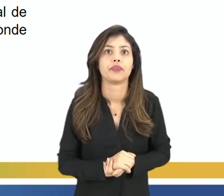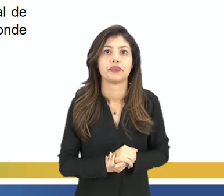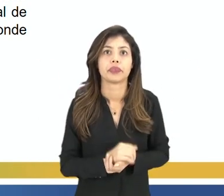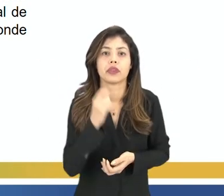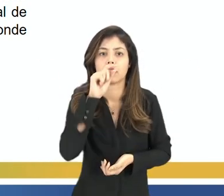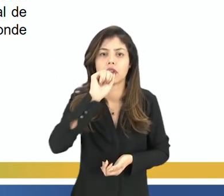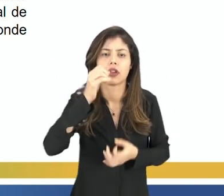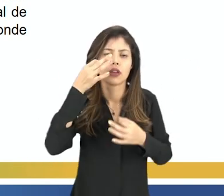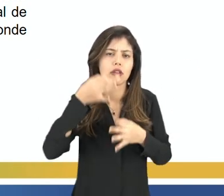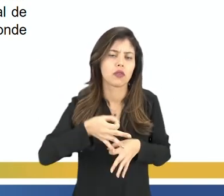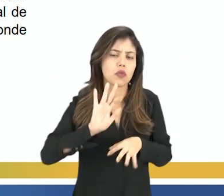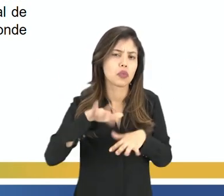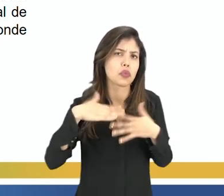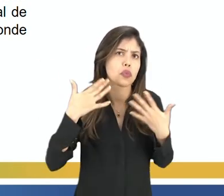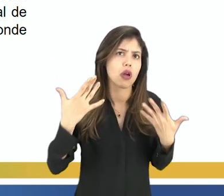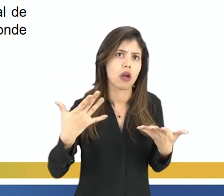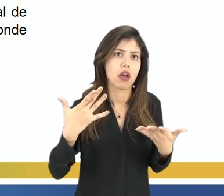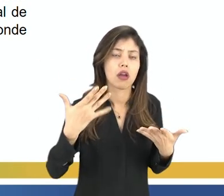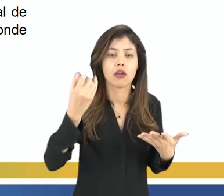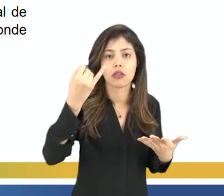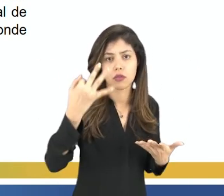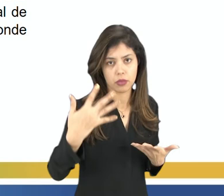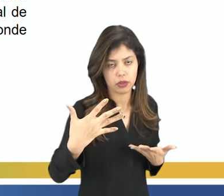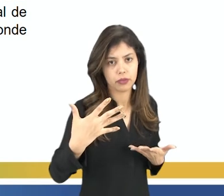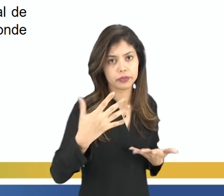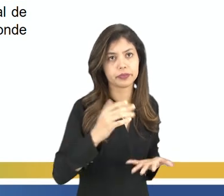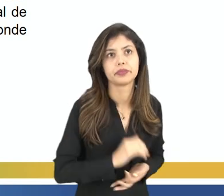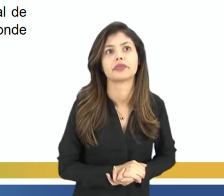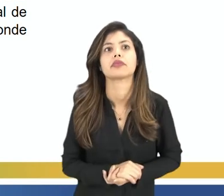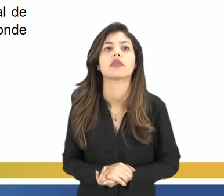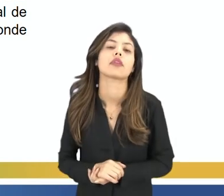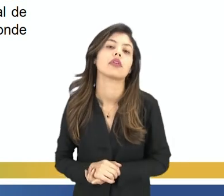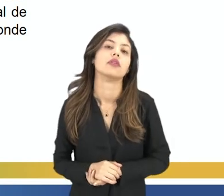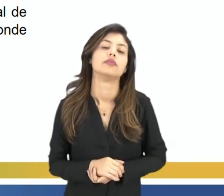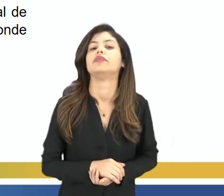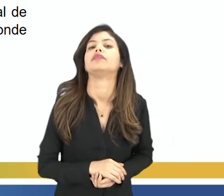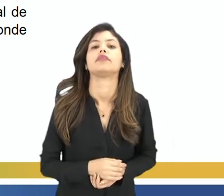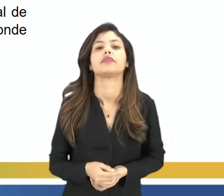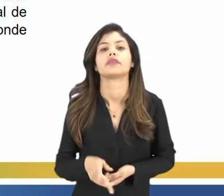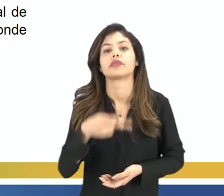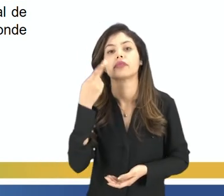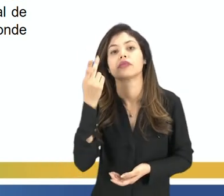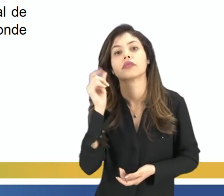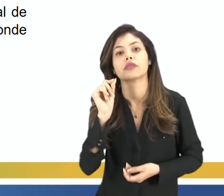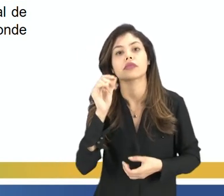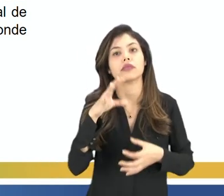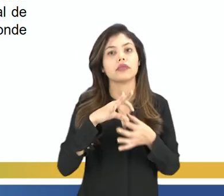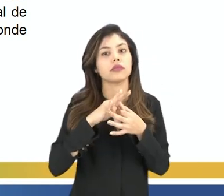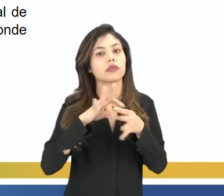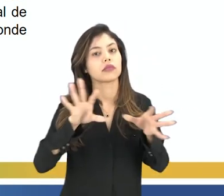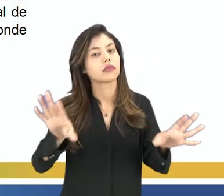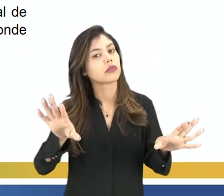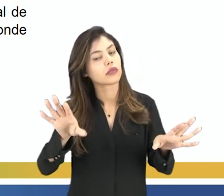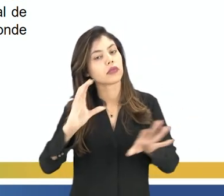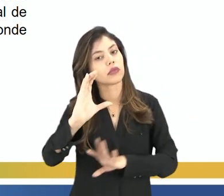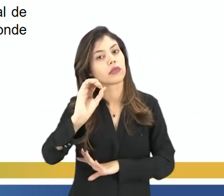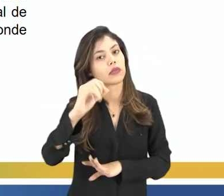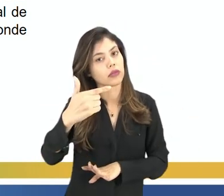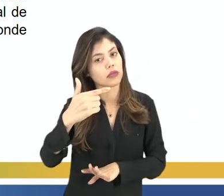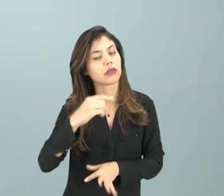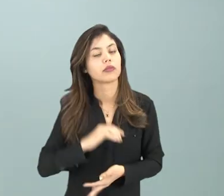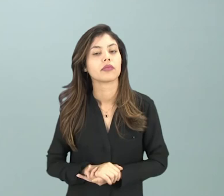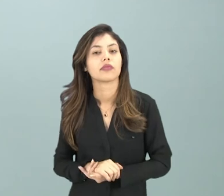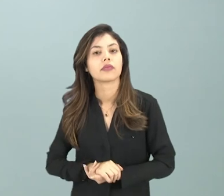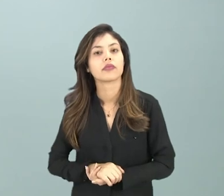assinale a opção que corresponde a este efeito galera a questão tá falando de liberação o que disse o